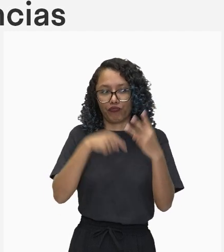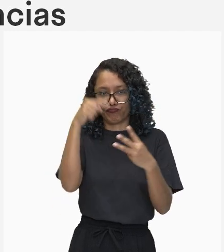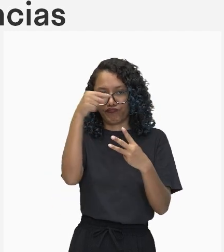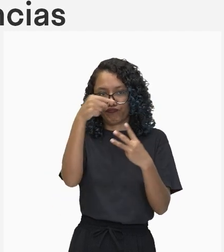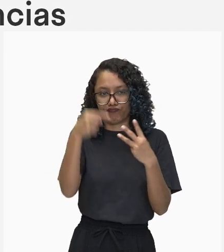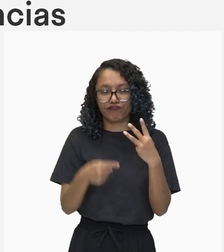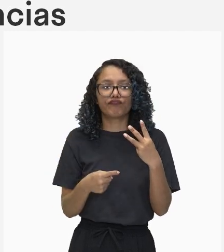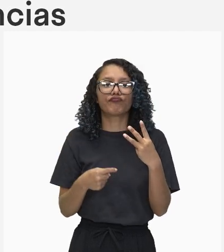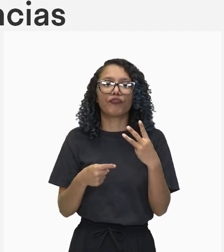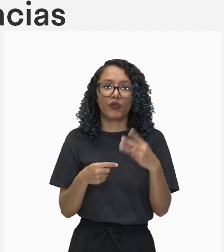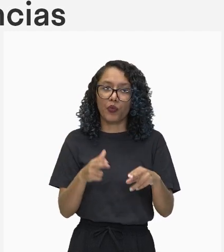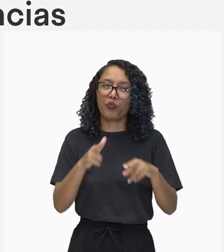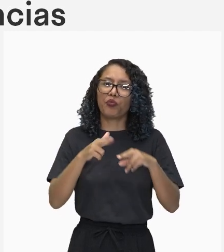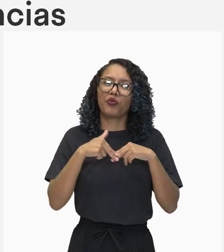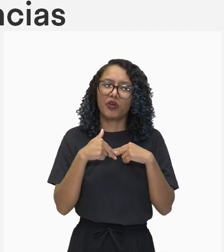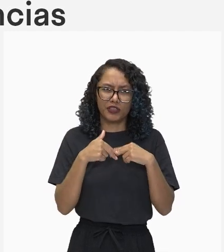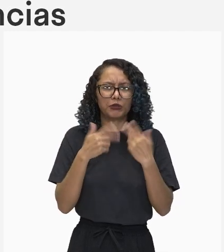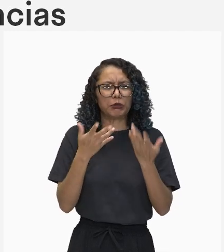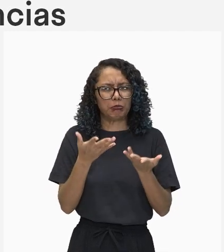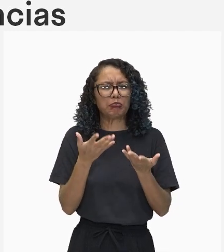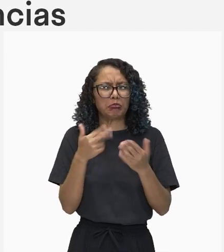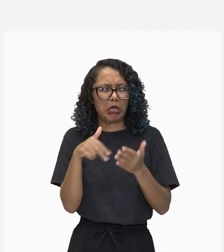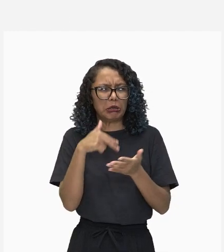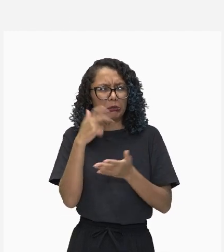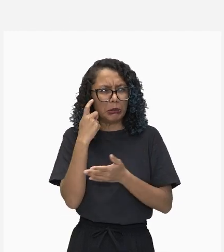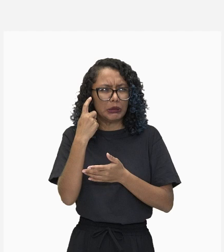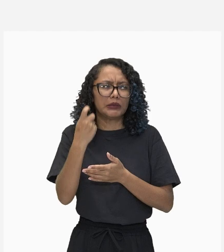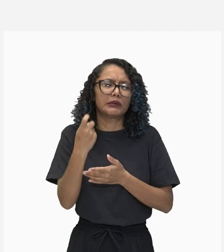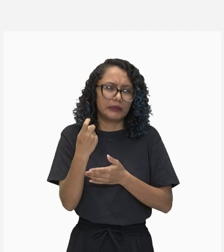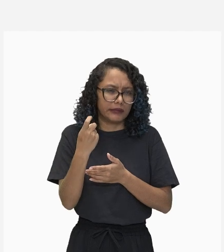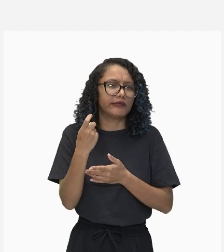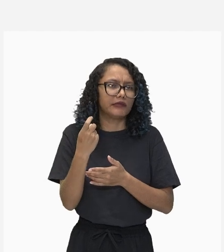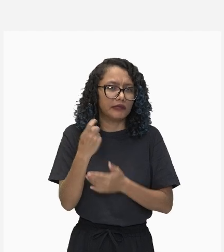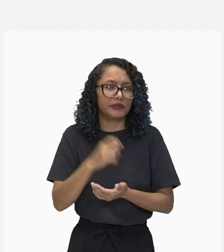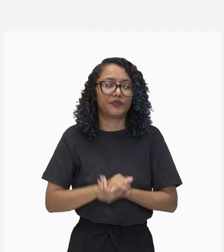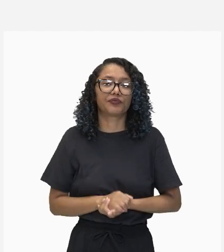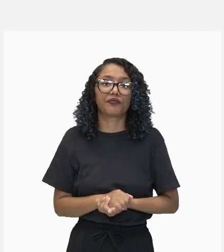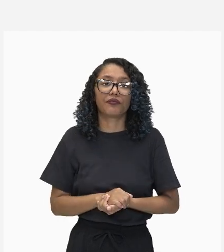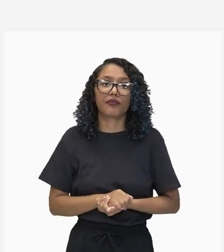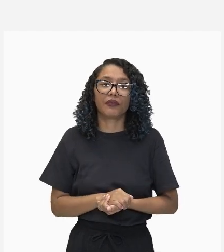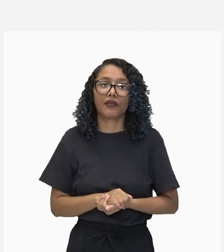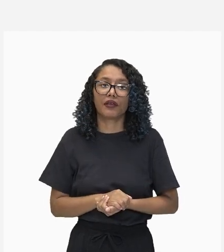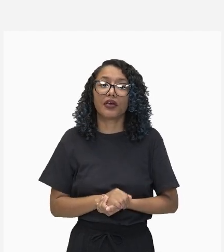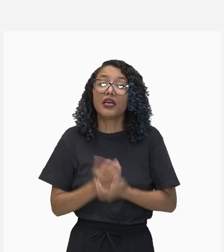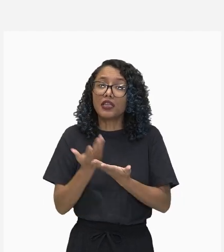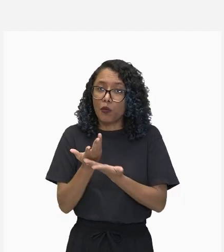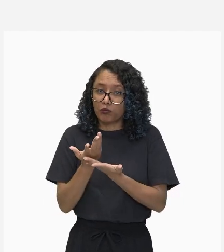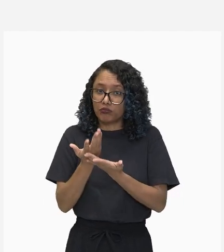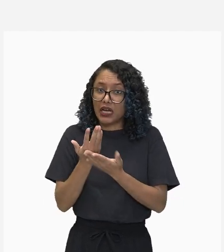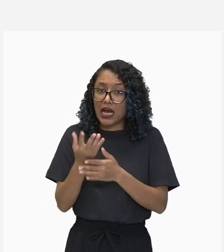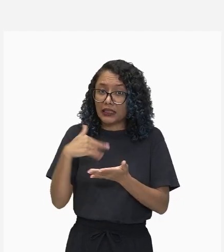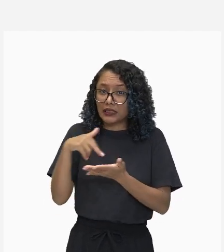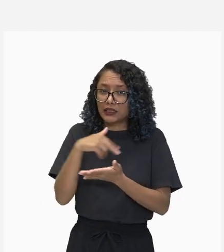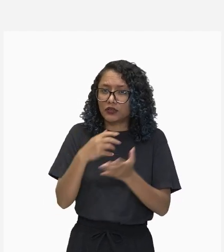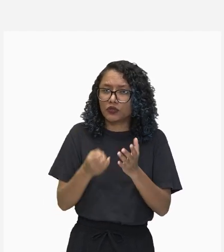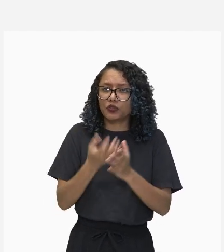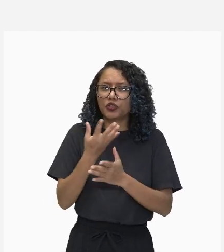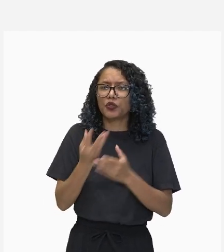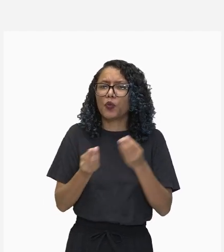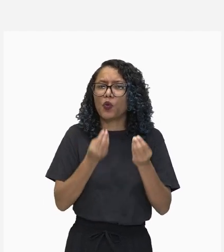uma dança bem interessante. Então, o costume da dança surgiu com o hábito